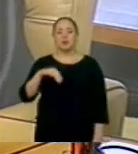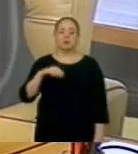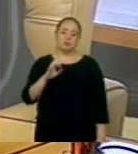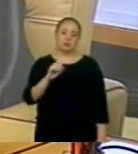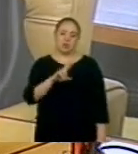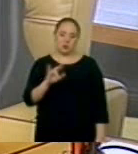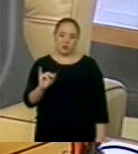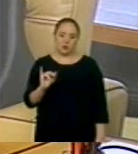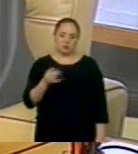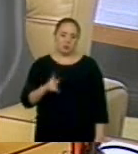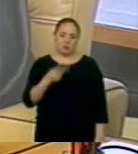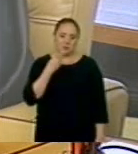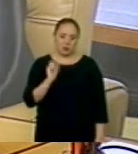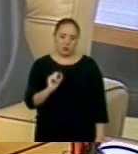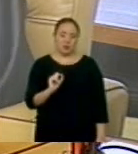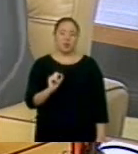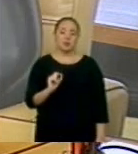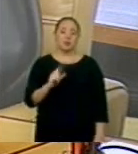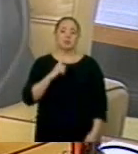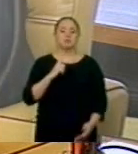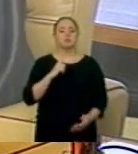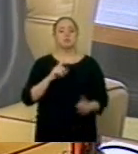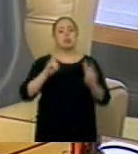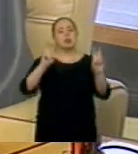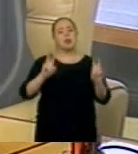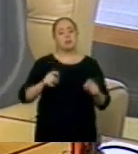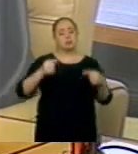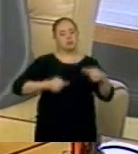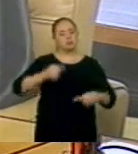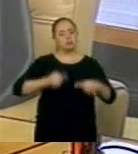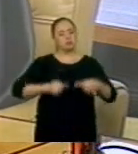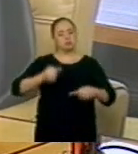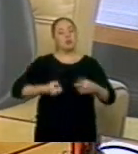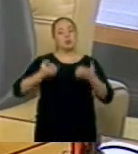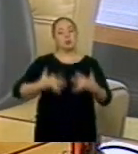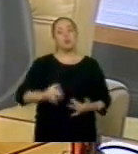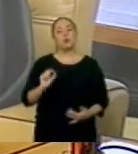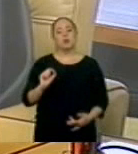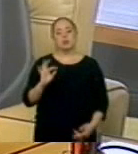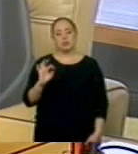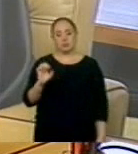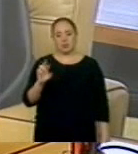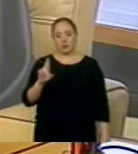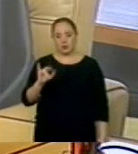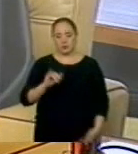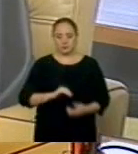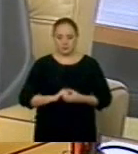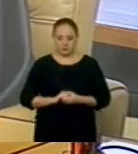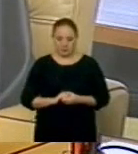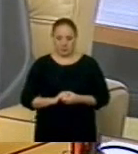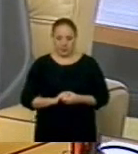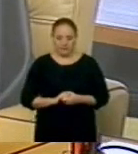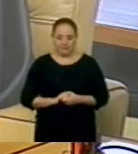era de seu feitio, enfrentou os temas ora em discussão e assentou o seguinte: como prerrogativas que